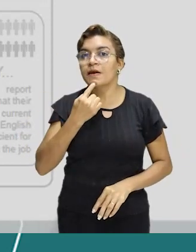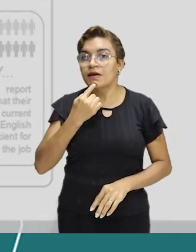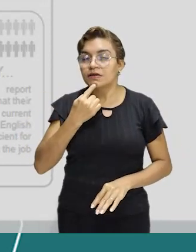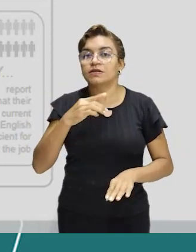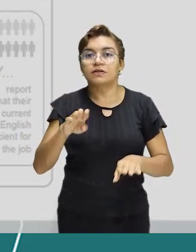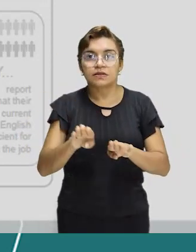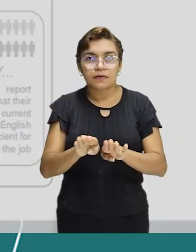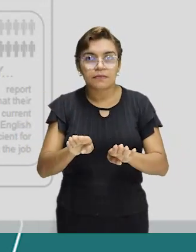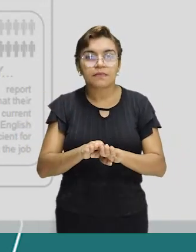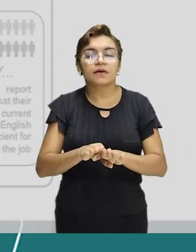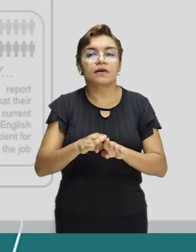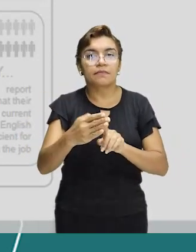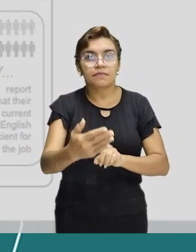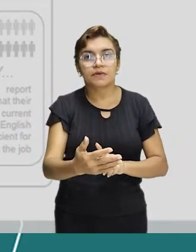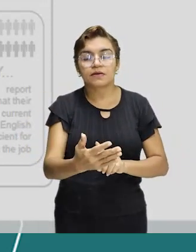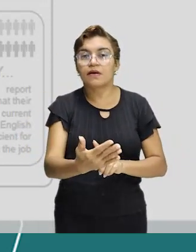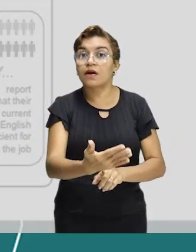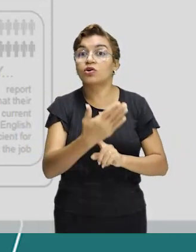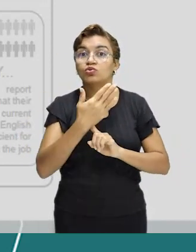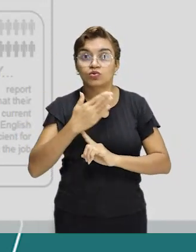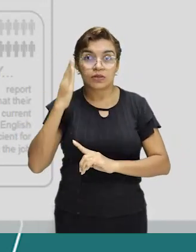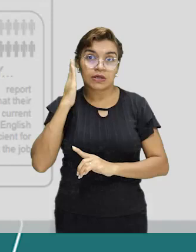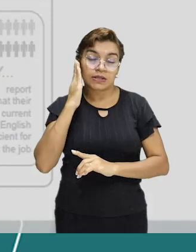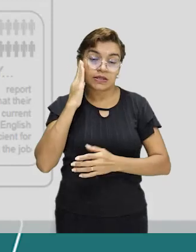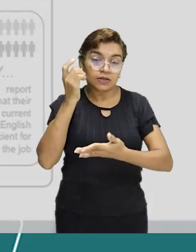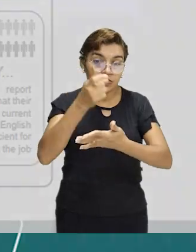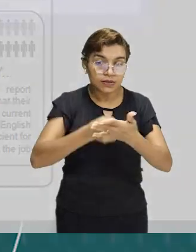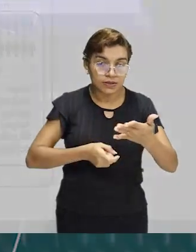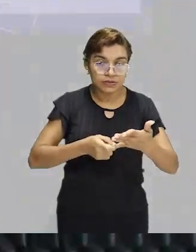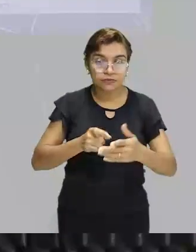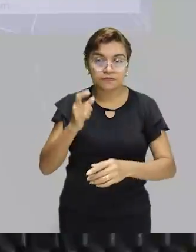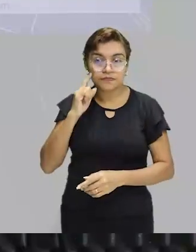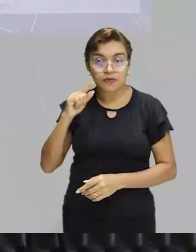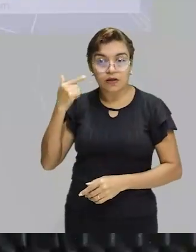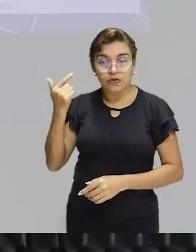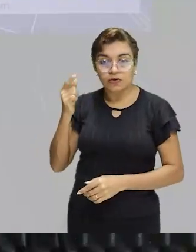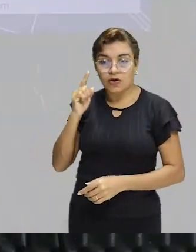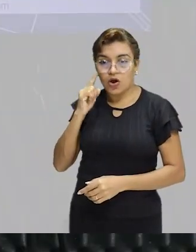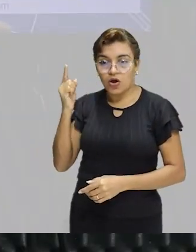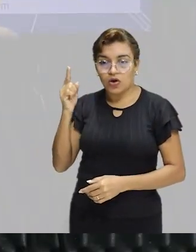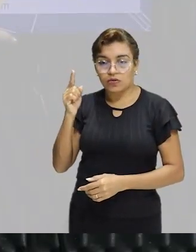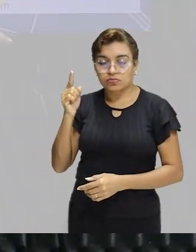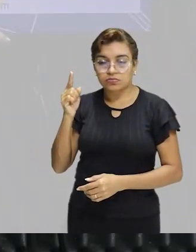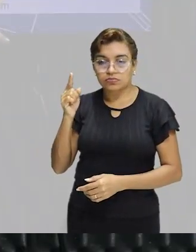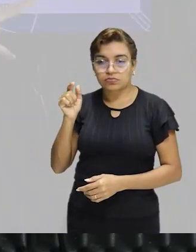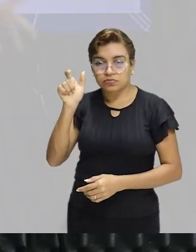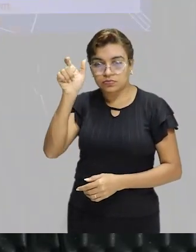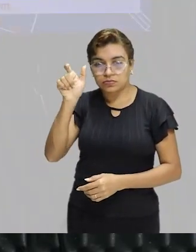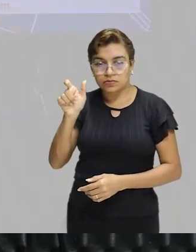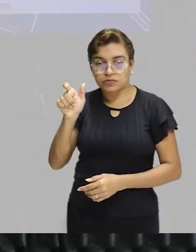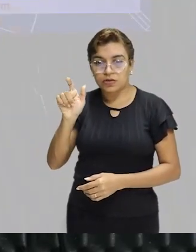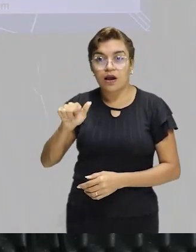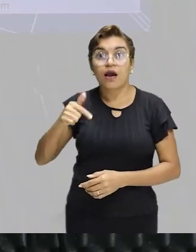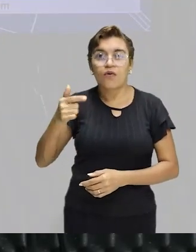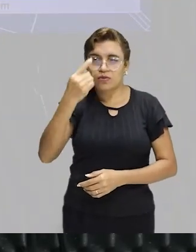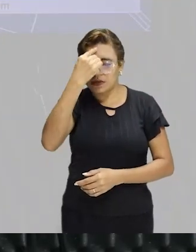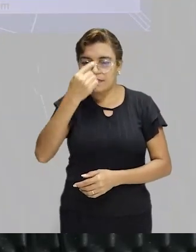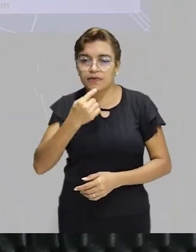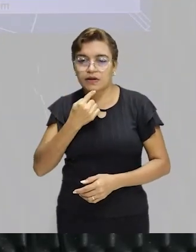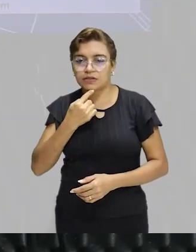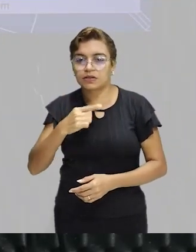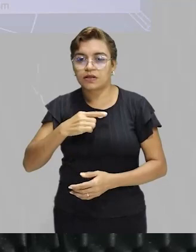pista para eu entender o texto. No caso do infográfico, eu tenho percentagens destacadas,